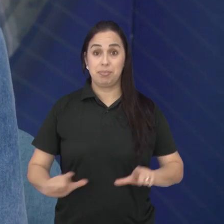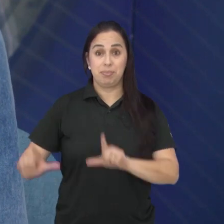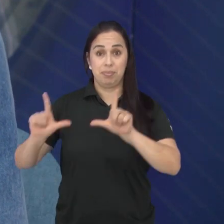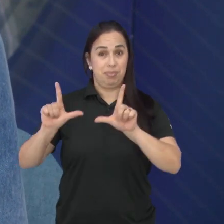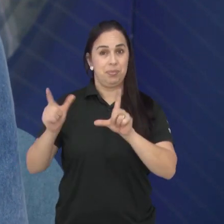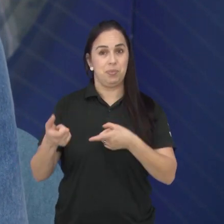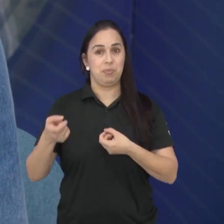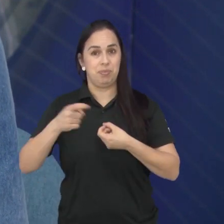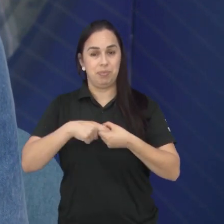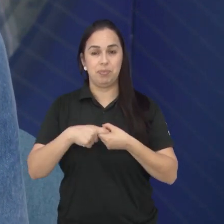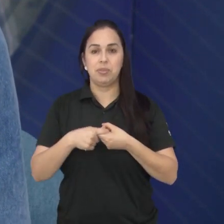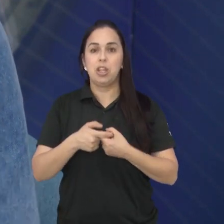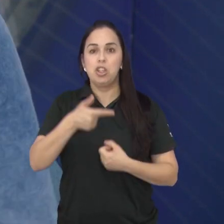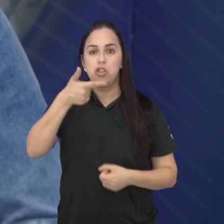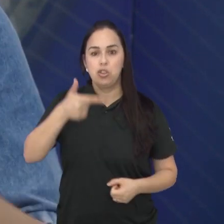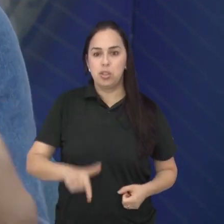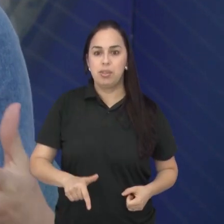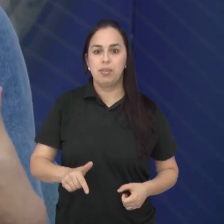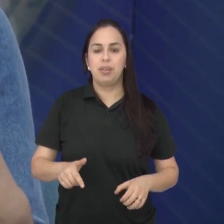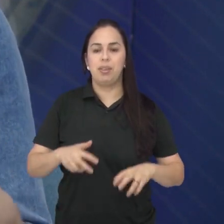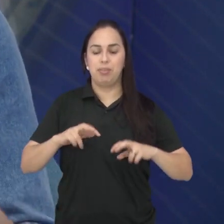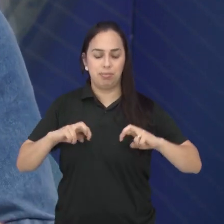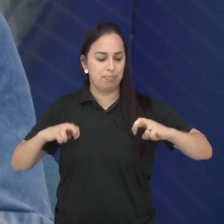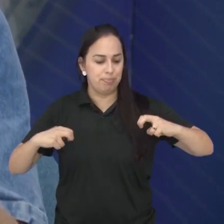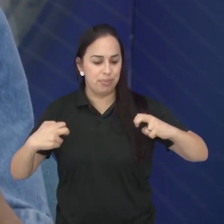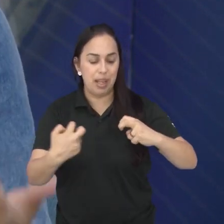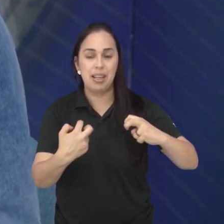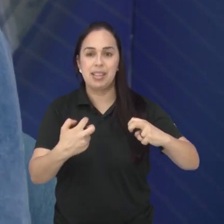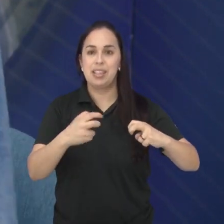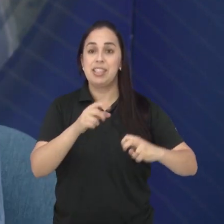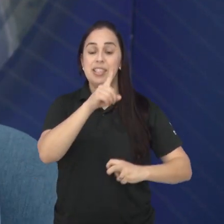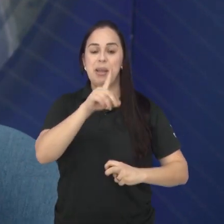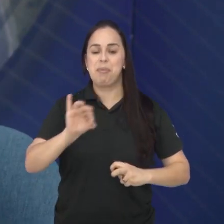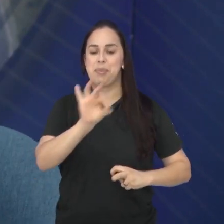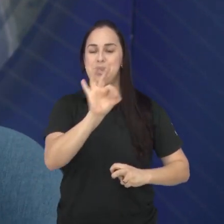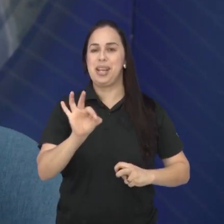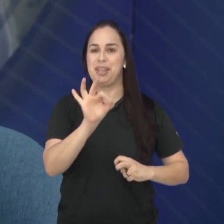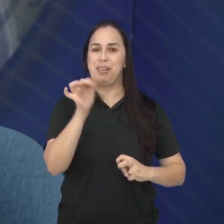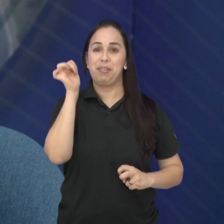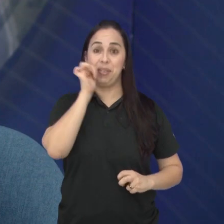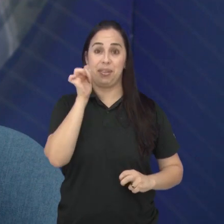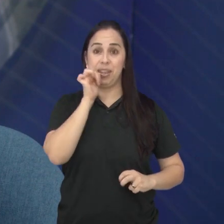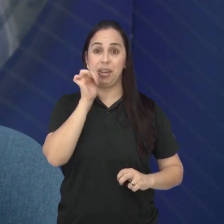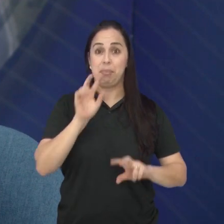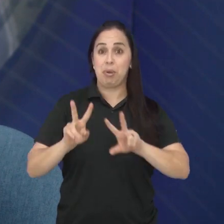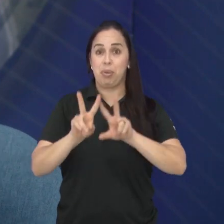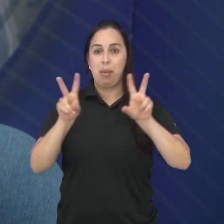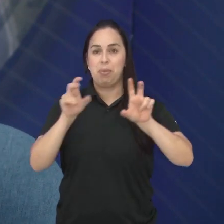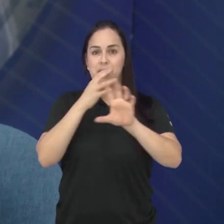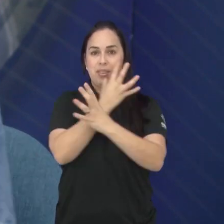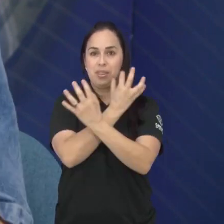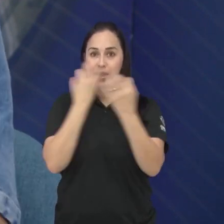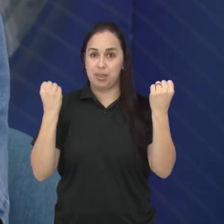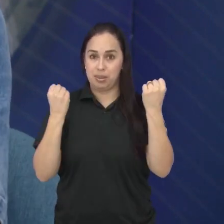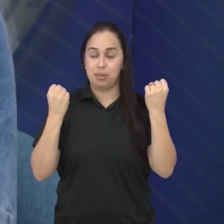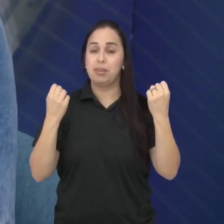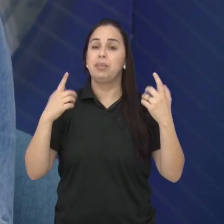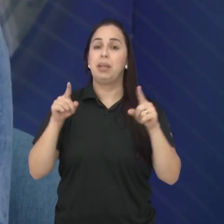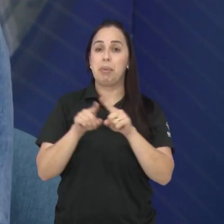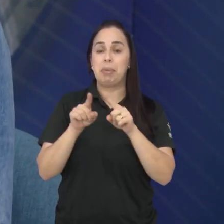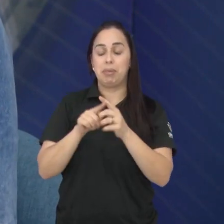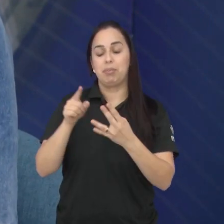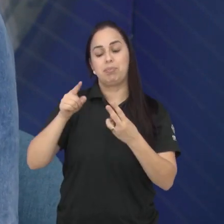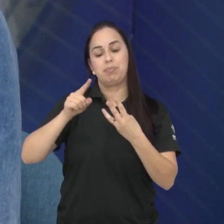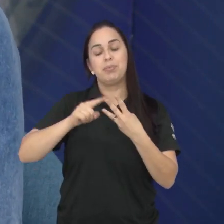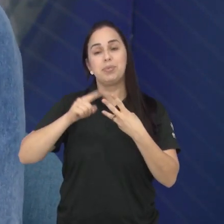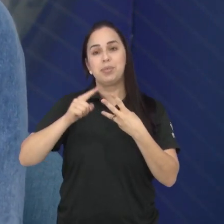Volta com Diálogos da Cidade, mais uma vez nessa bancada 100% feminina hoje, para falar sobre sororidade. Eu finalizei